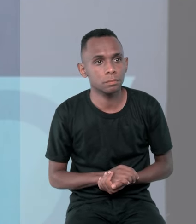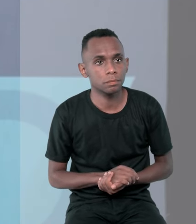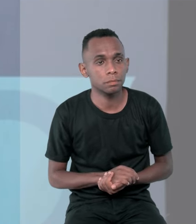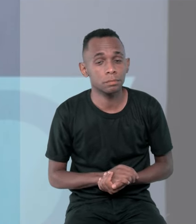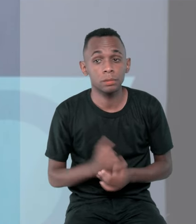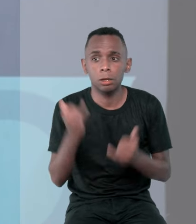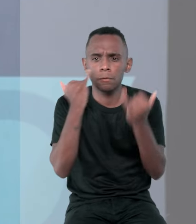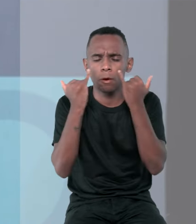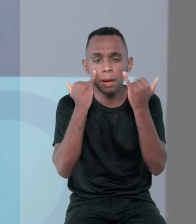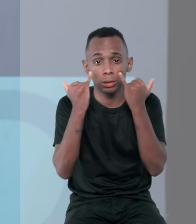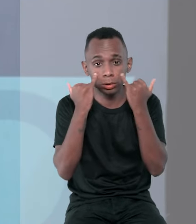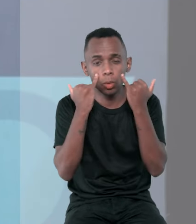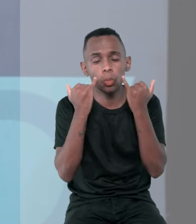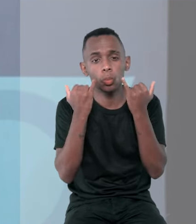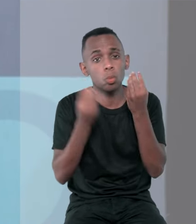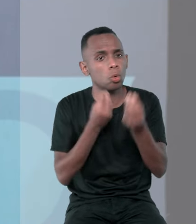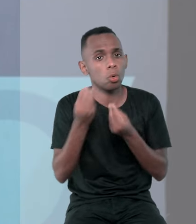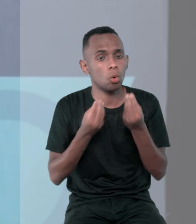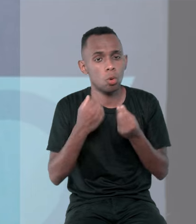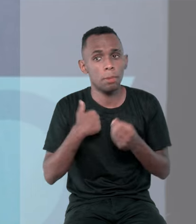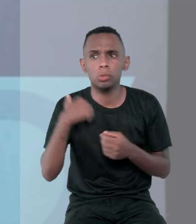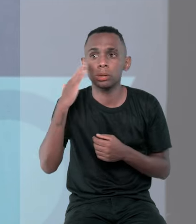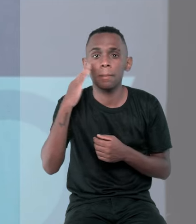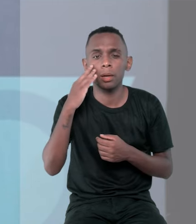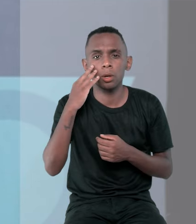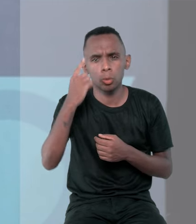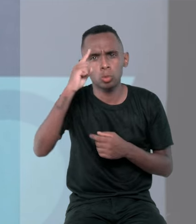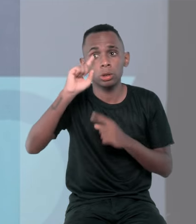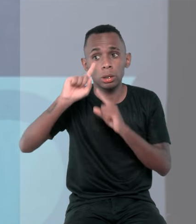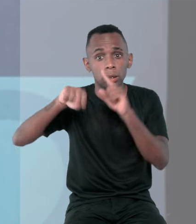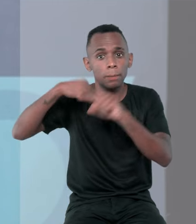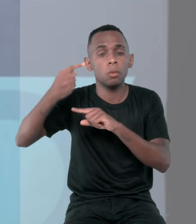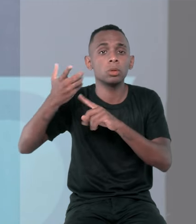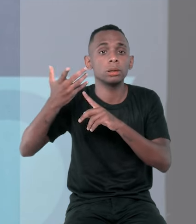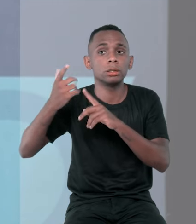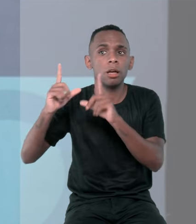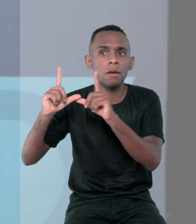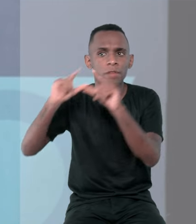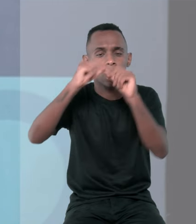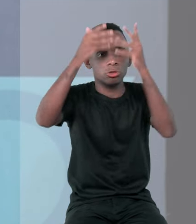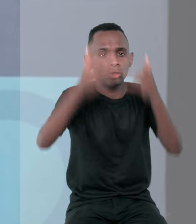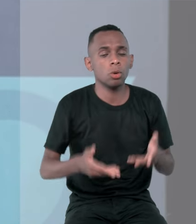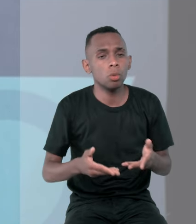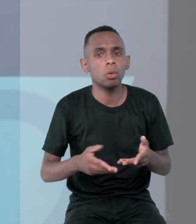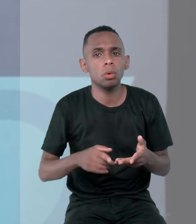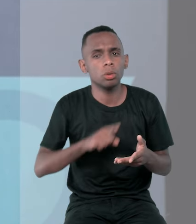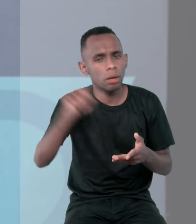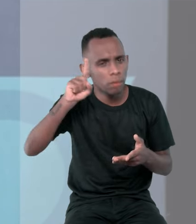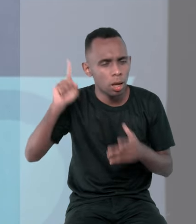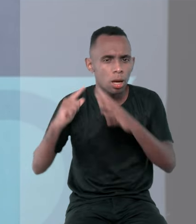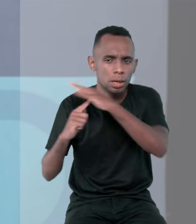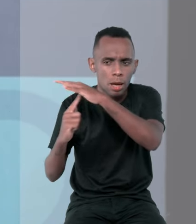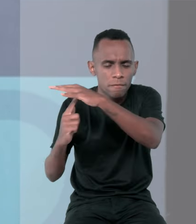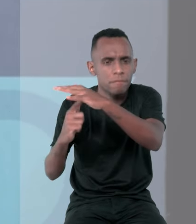a notícia chegou um dia depois de eu ter chegado de Havana. Eu estava numa feira literária